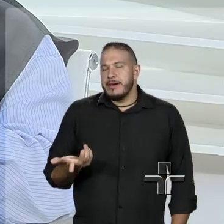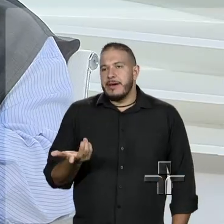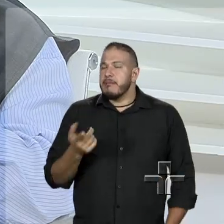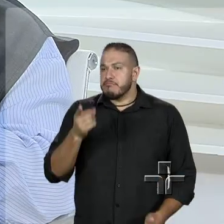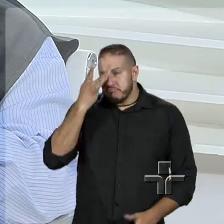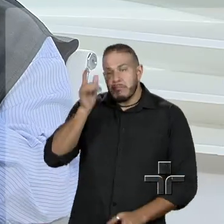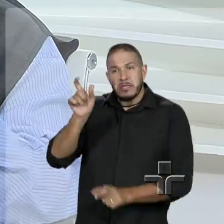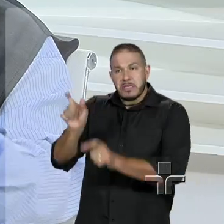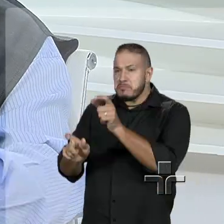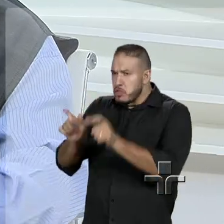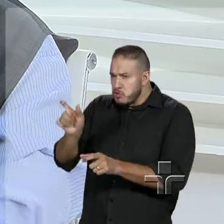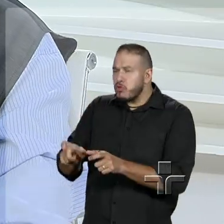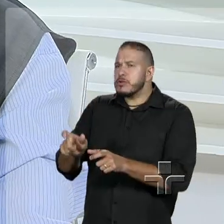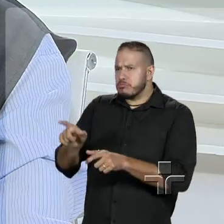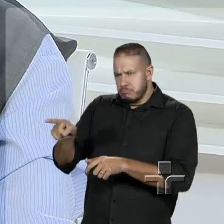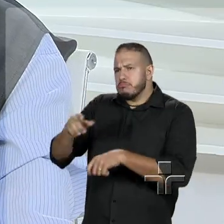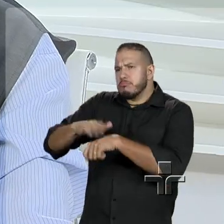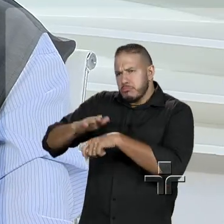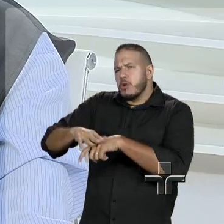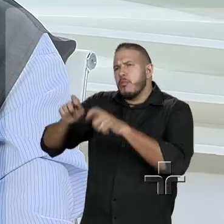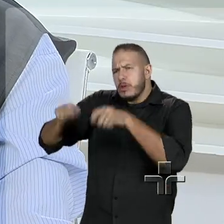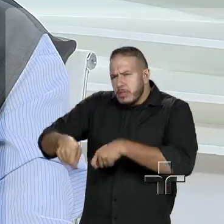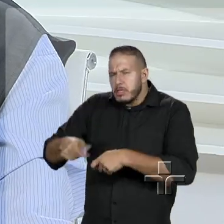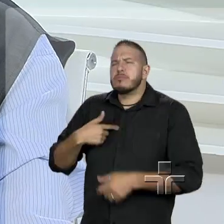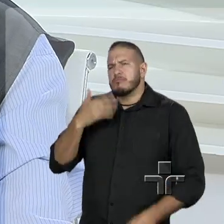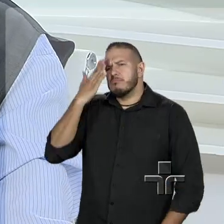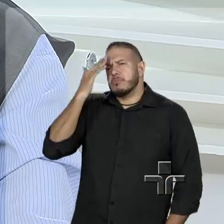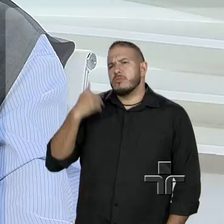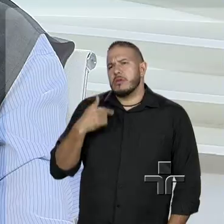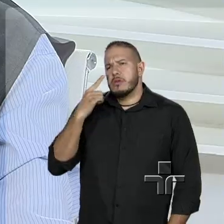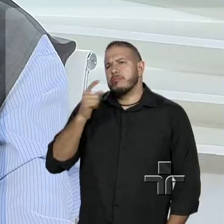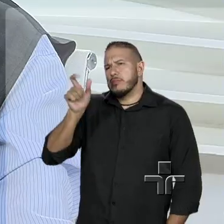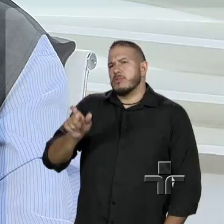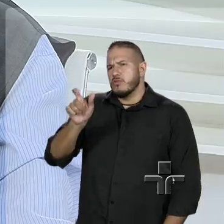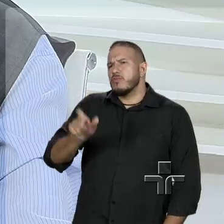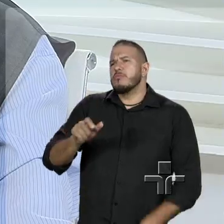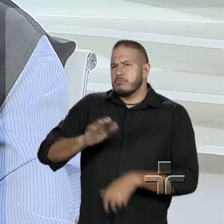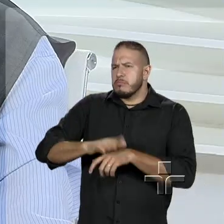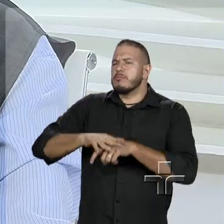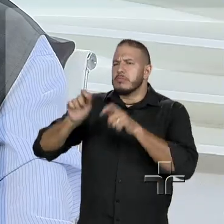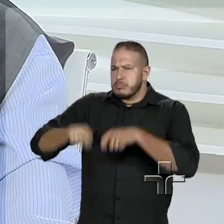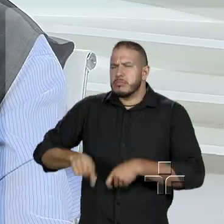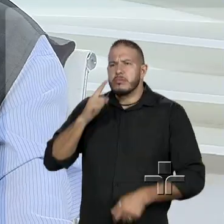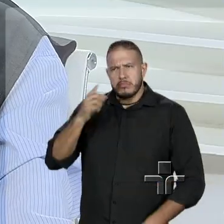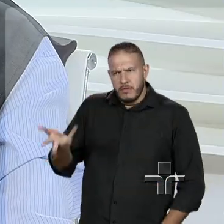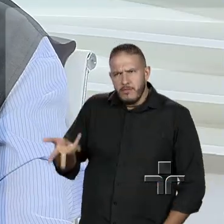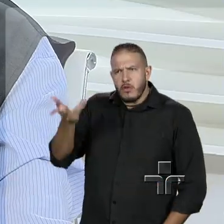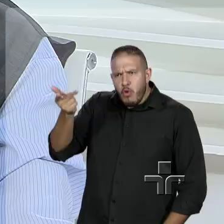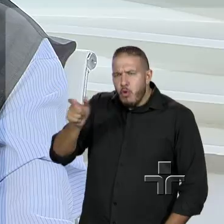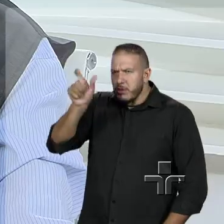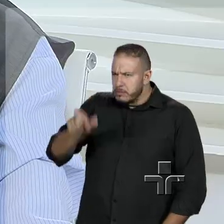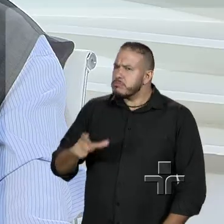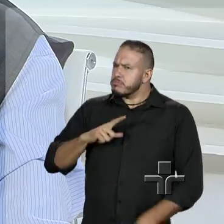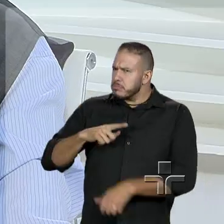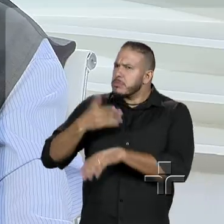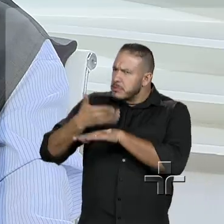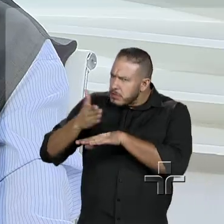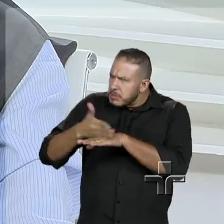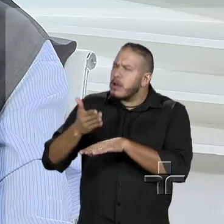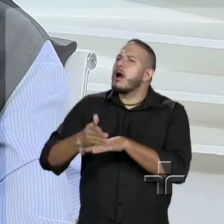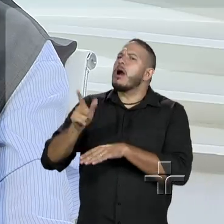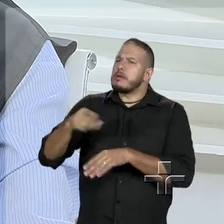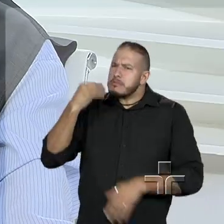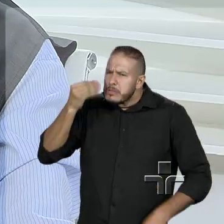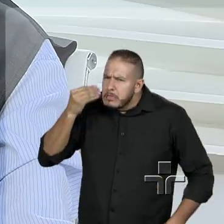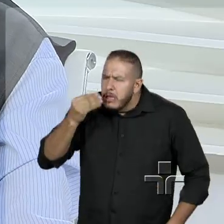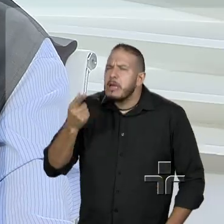essas pessoas são competentes, eu não tenho a menor dúvida. Têm valores, são treinados, elas são